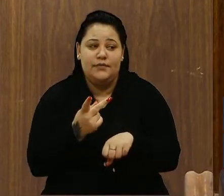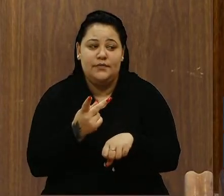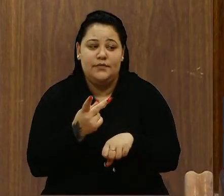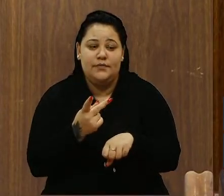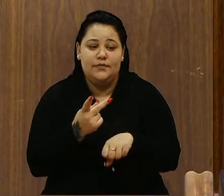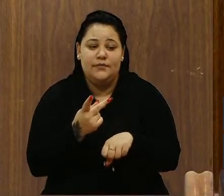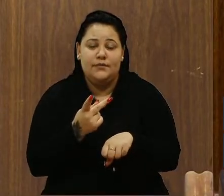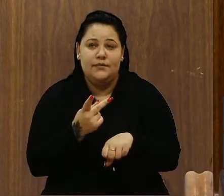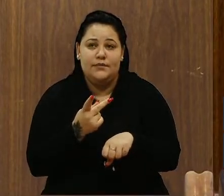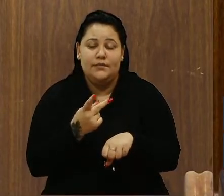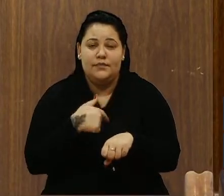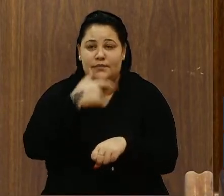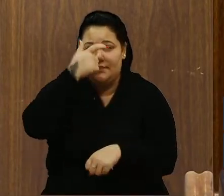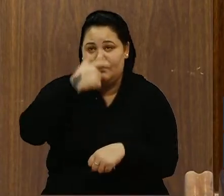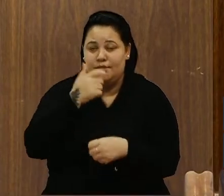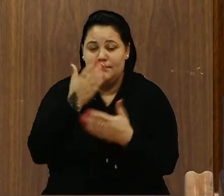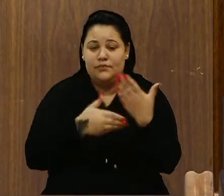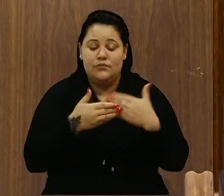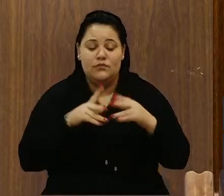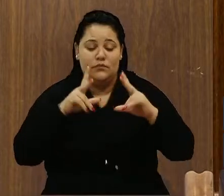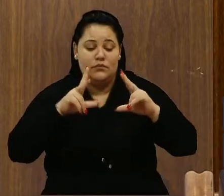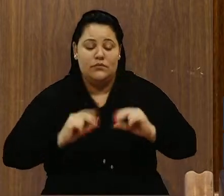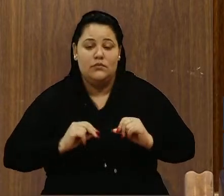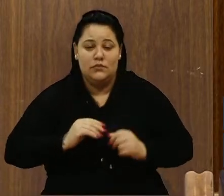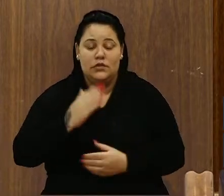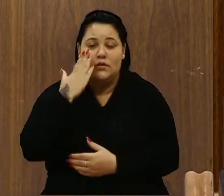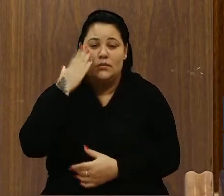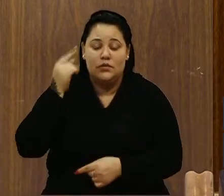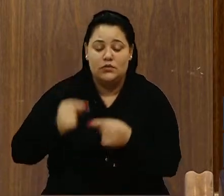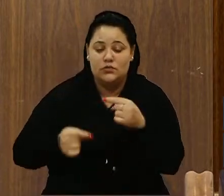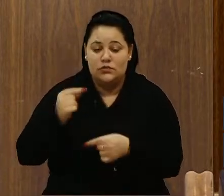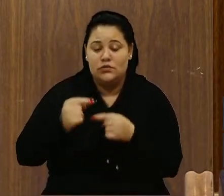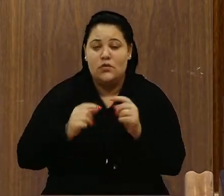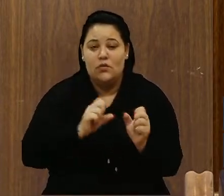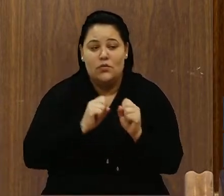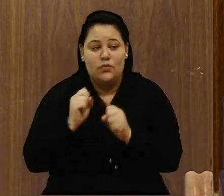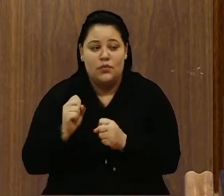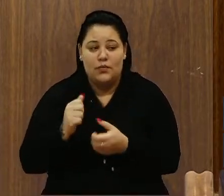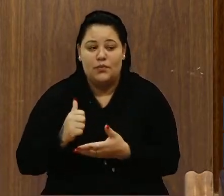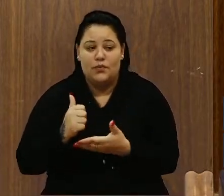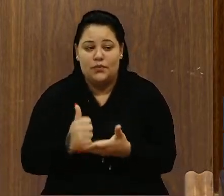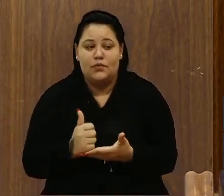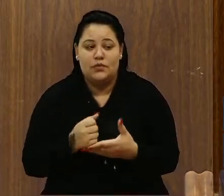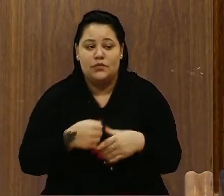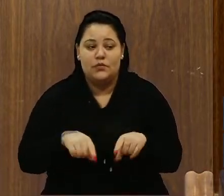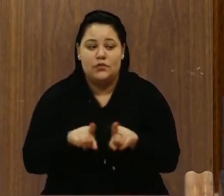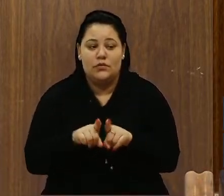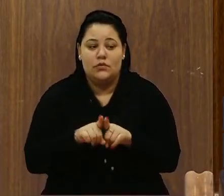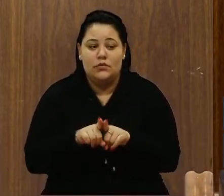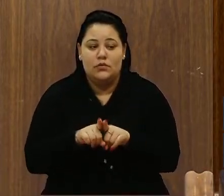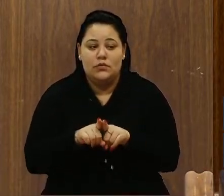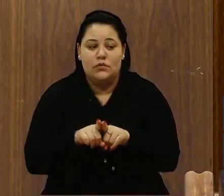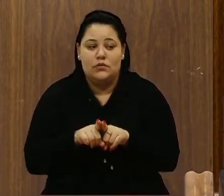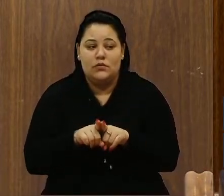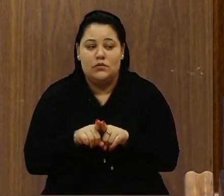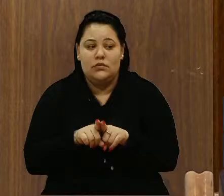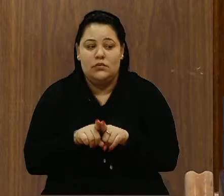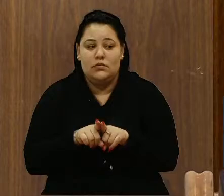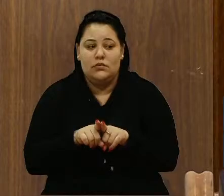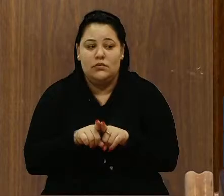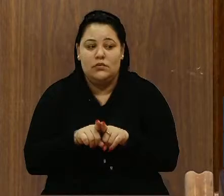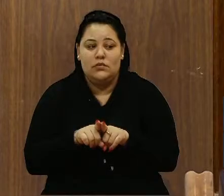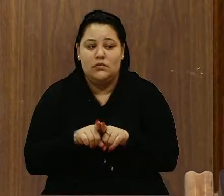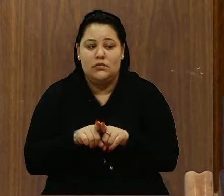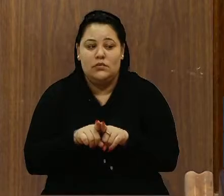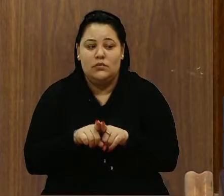que todo mundo merece saber desse debate e poder contribuir com ele, inclusive, né? O que tem de problemas, eu acho